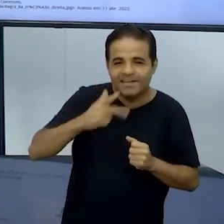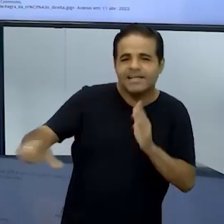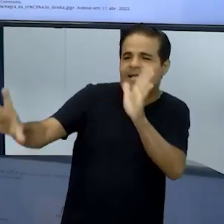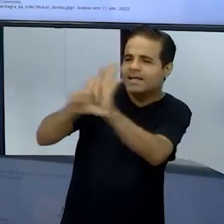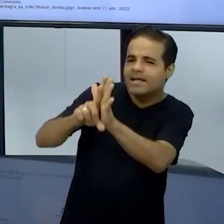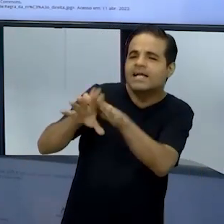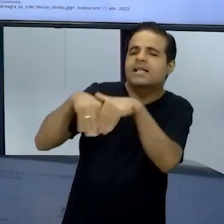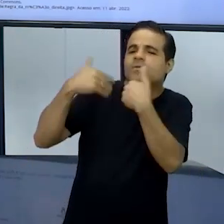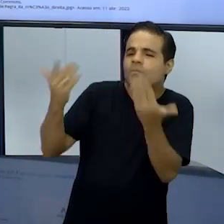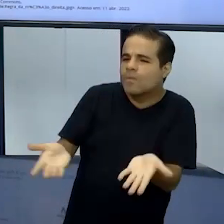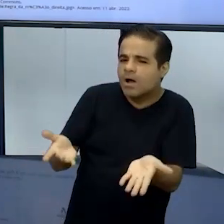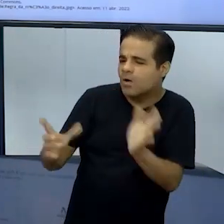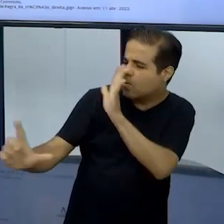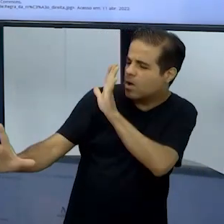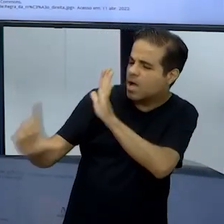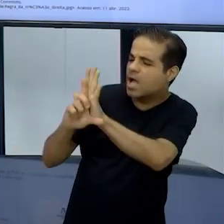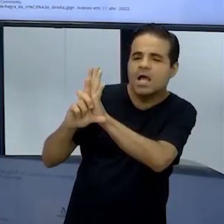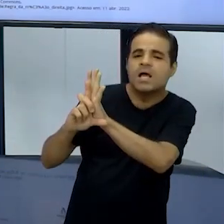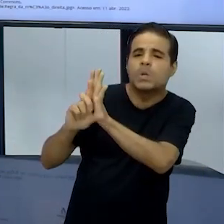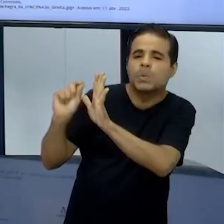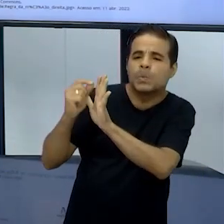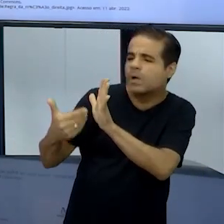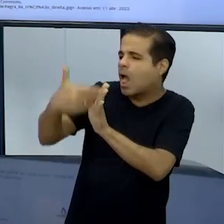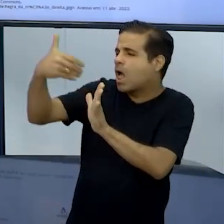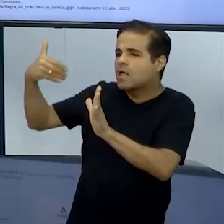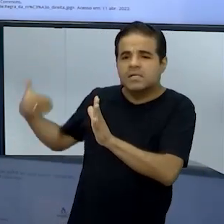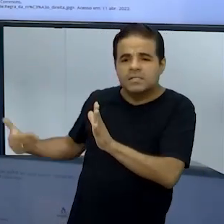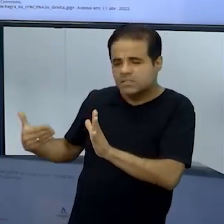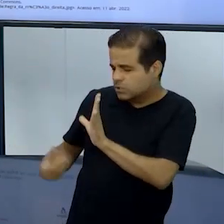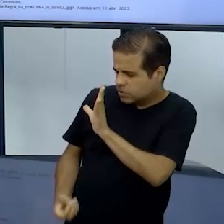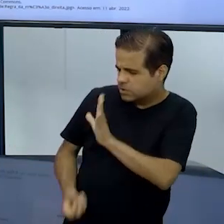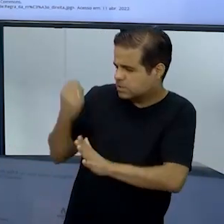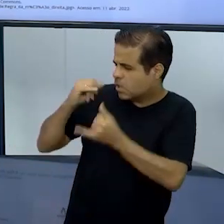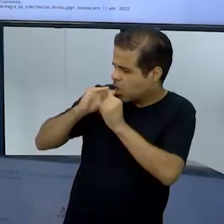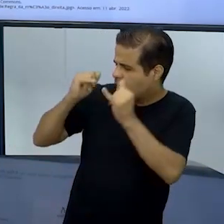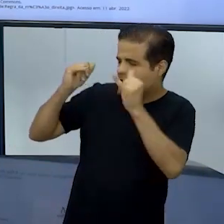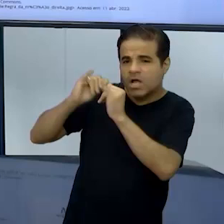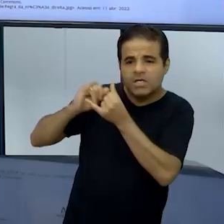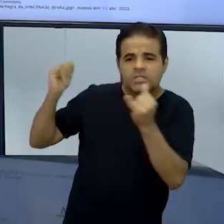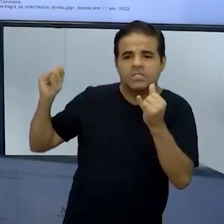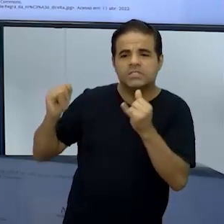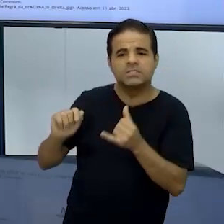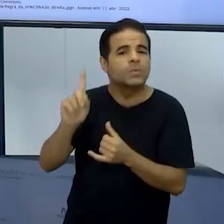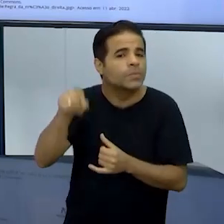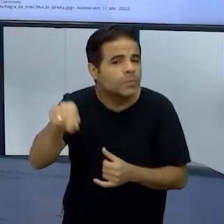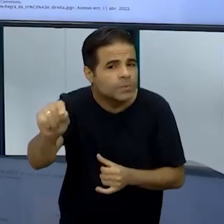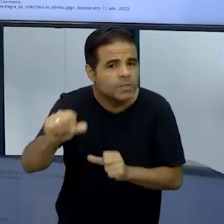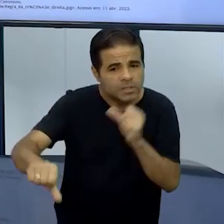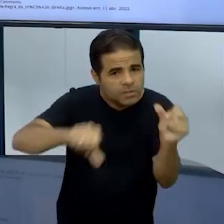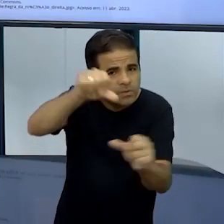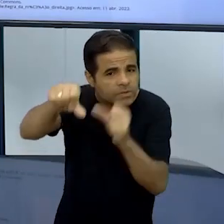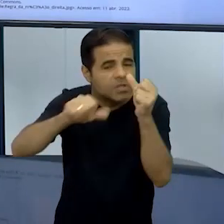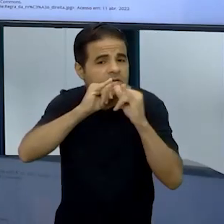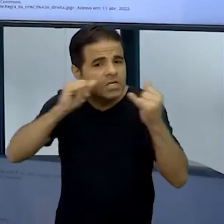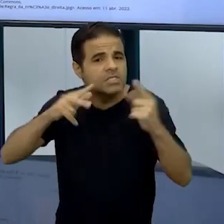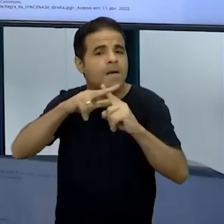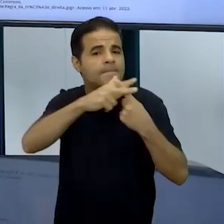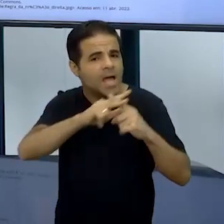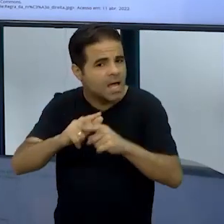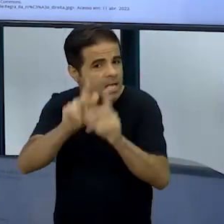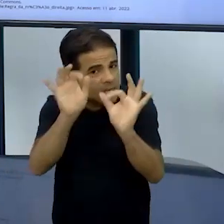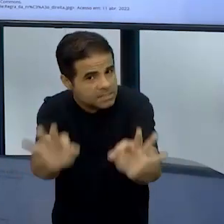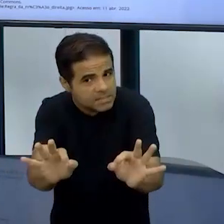é essa? Qual é a lei que está por trás da geração de energia elétrica aí? Através da transformação da energia mecânica,